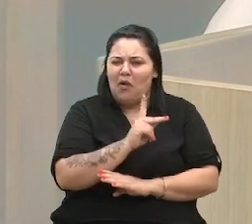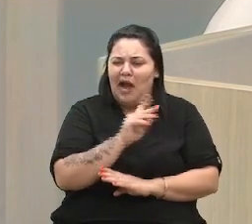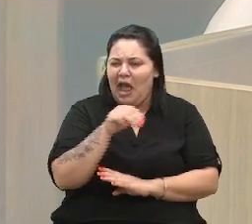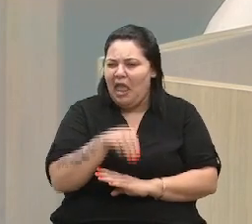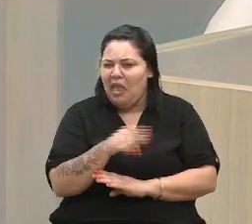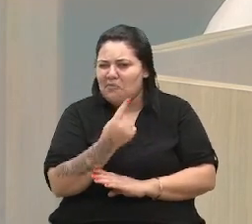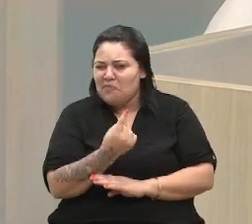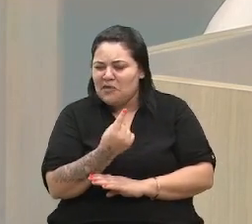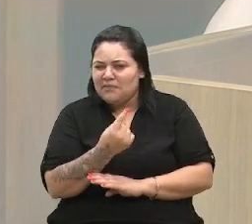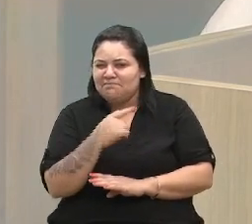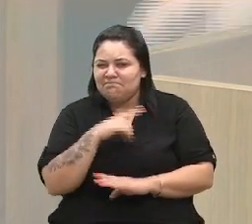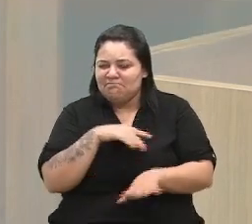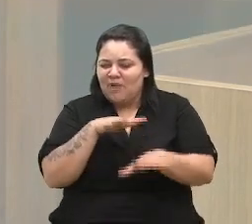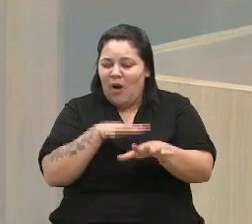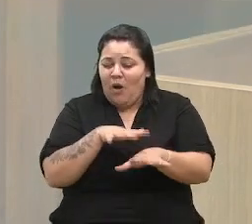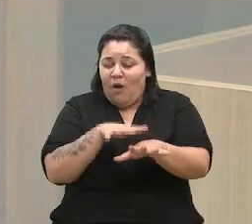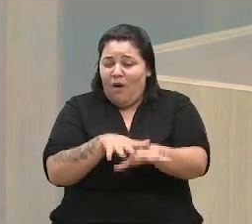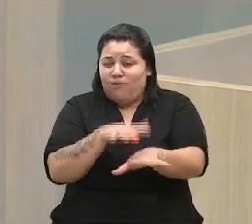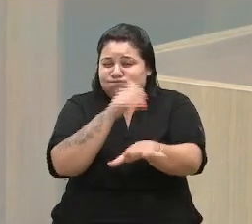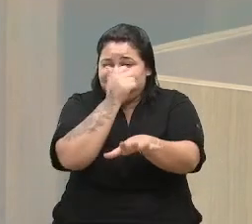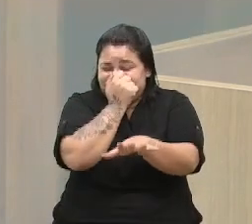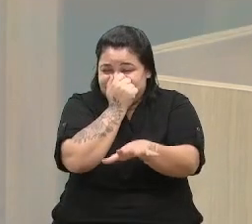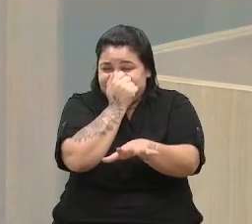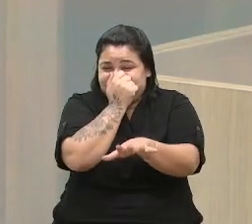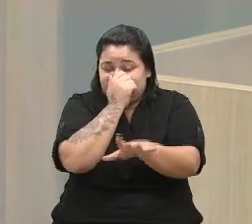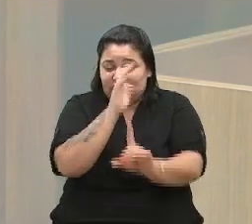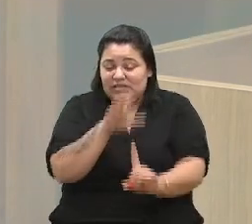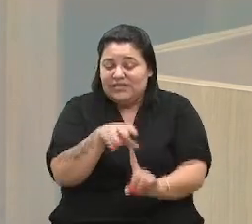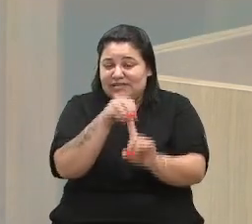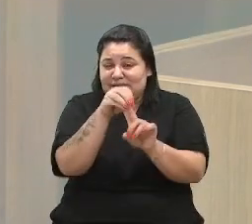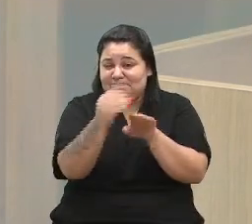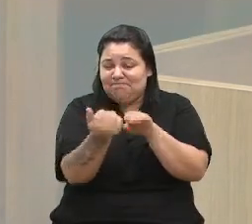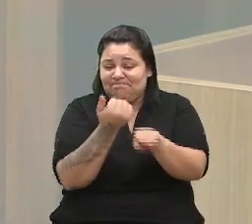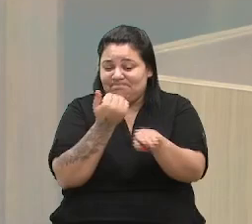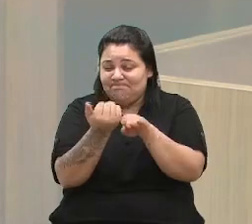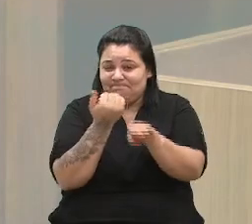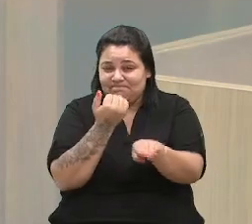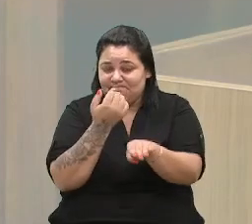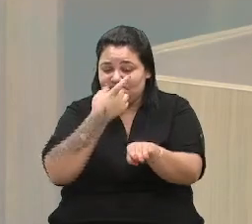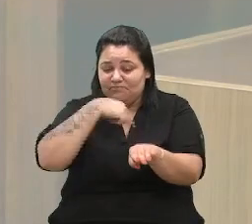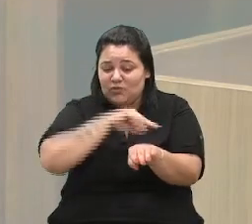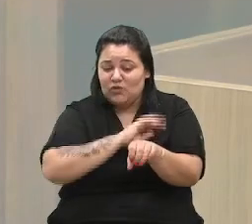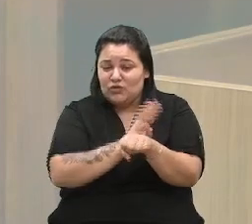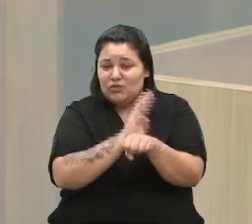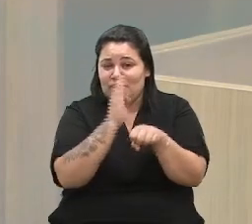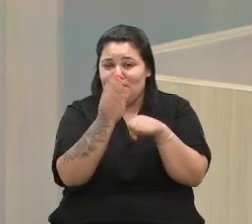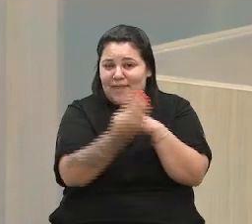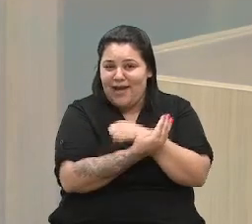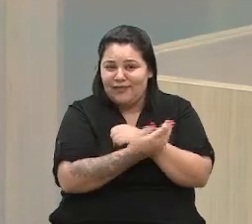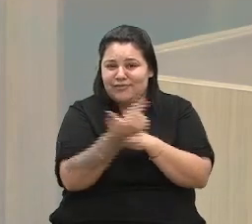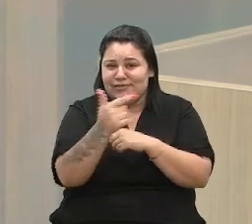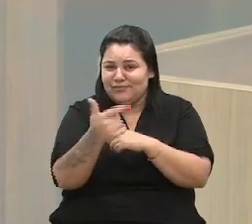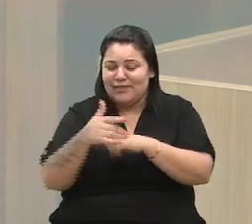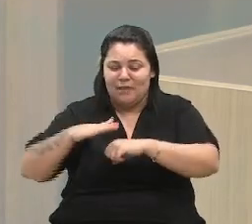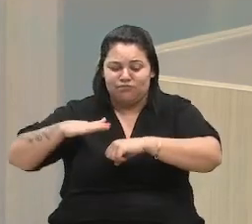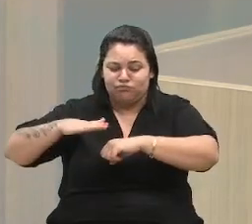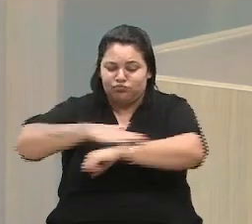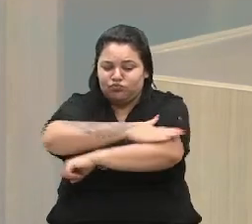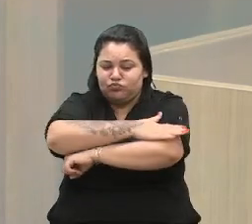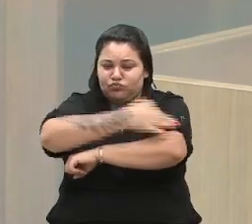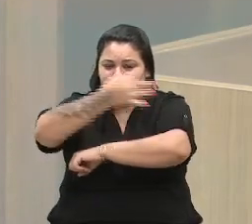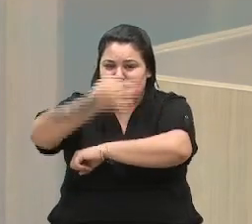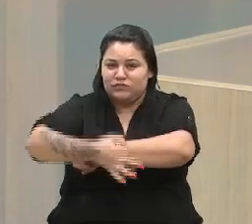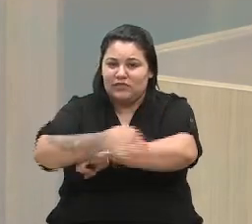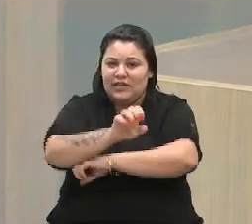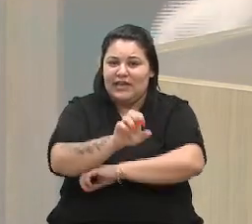de congestionamento. A principal via do nosso bairro não será asfaltada, que é a rua